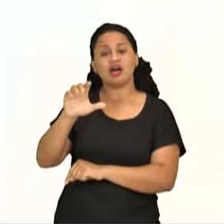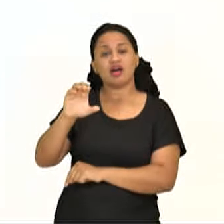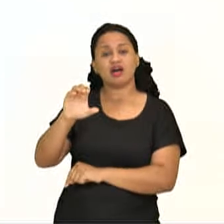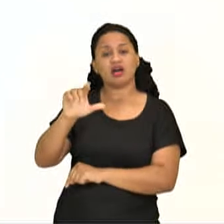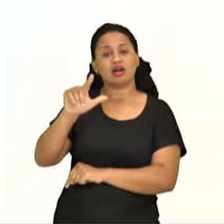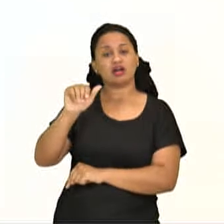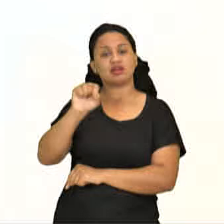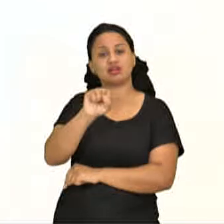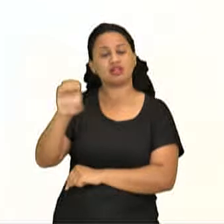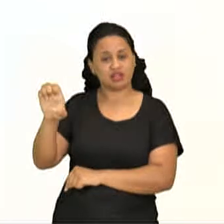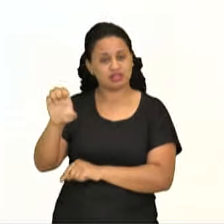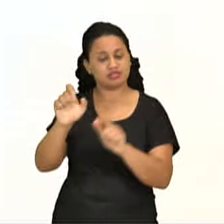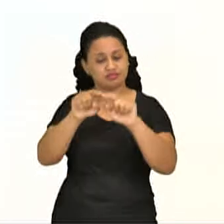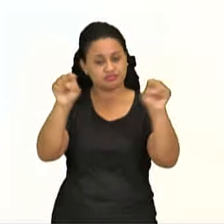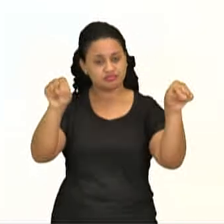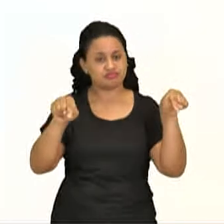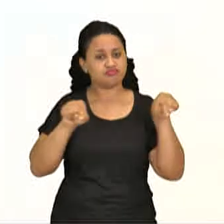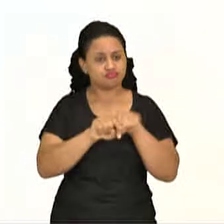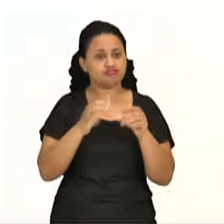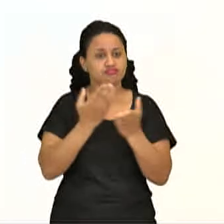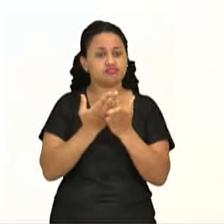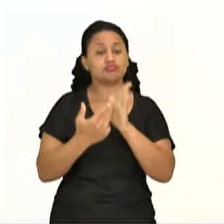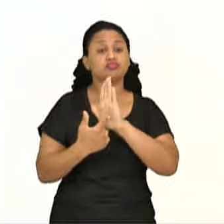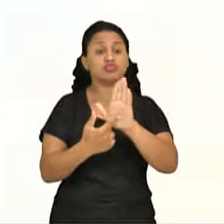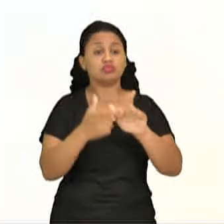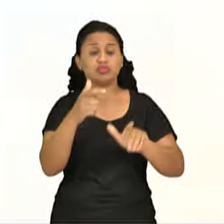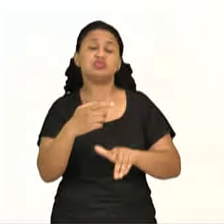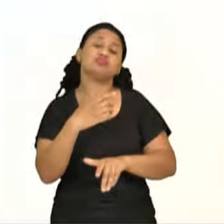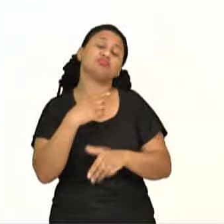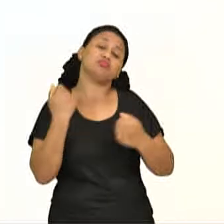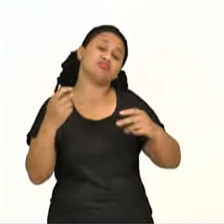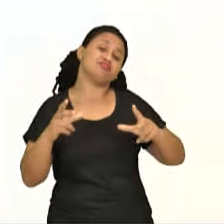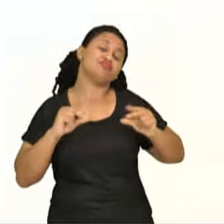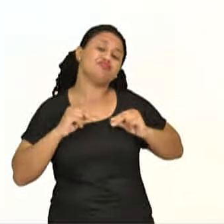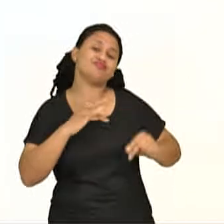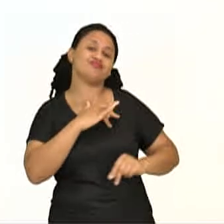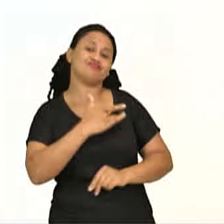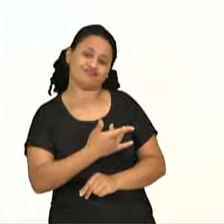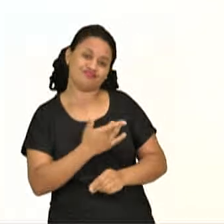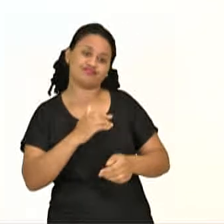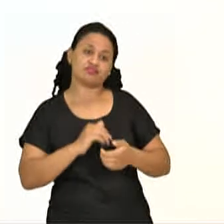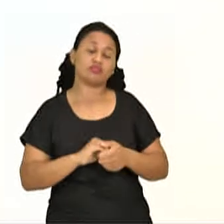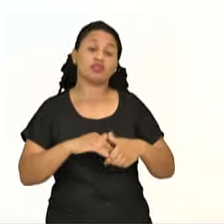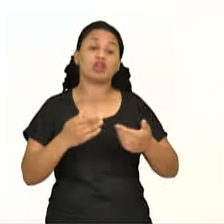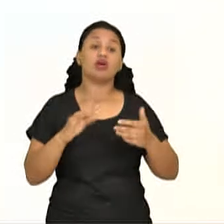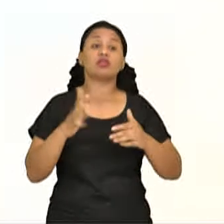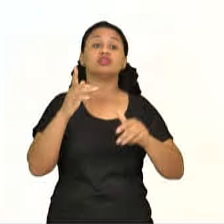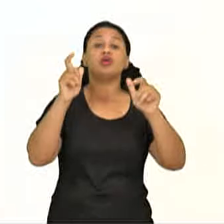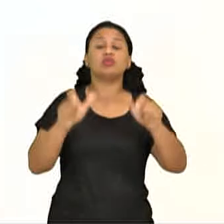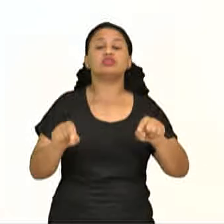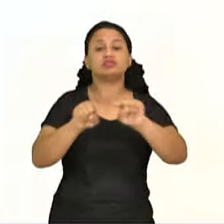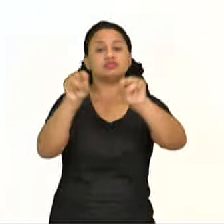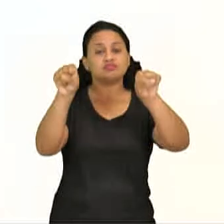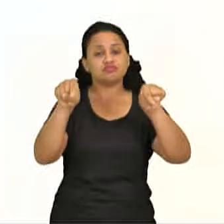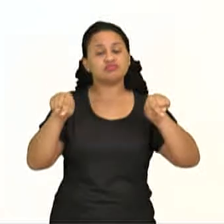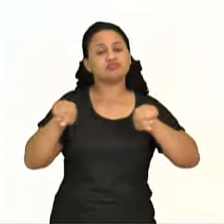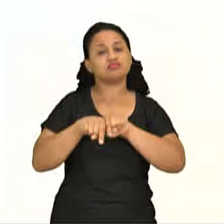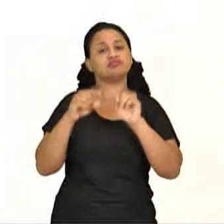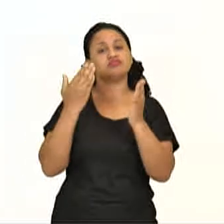representando uma raça digna de compaixão, desprezo. Nesse trecho, as ações ocorrem dentro de uma sala de aula. Por